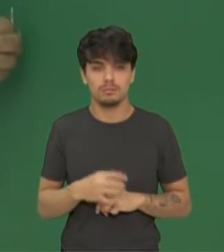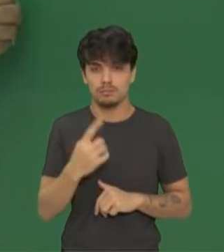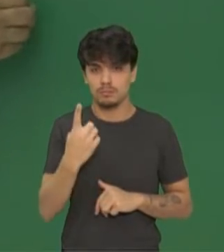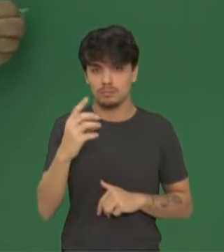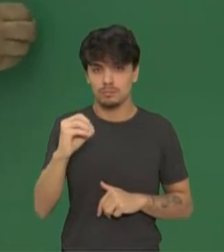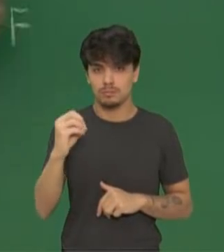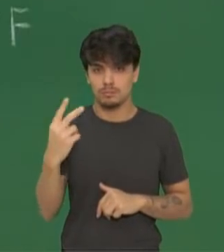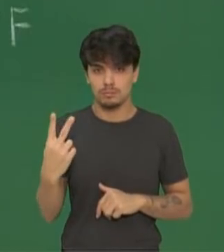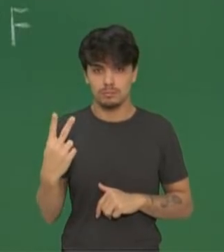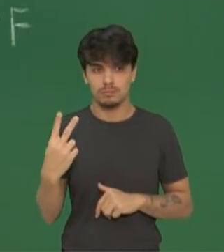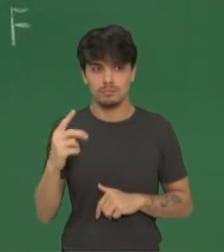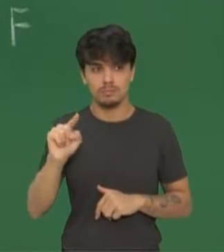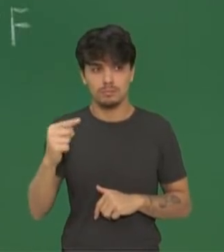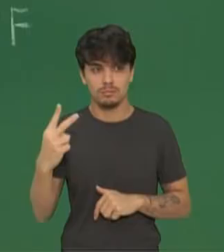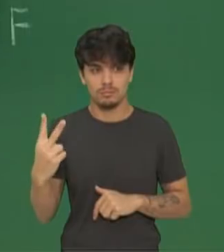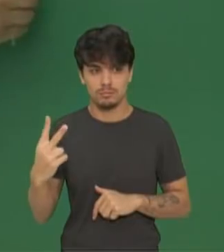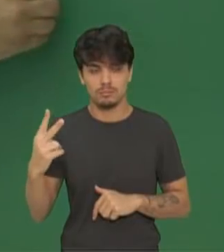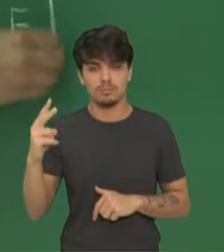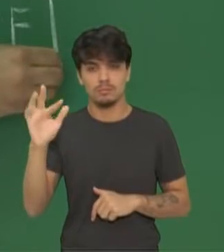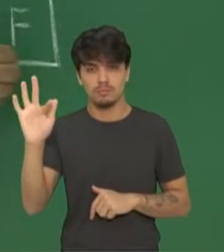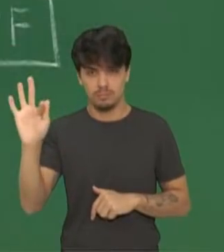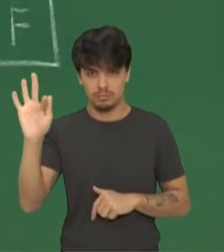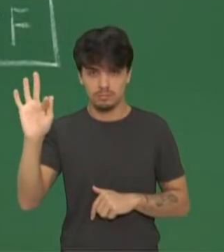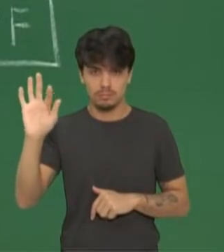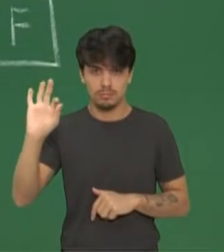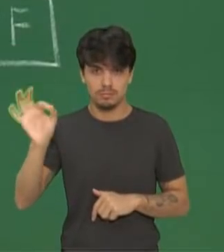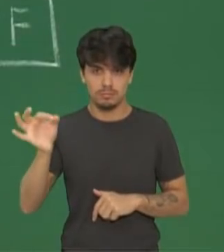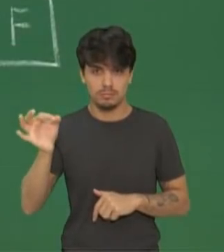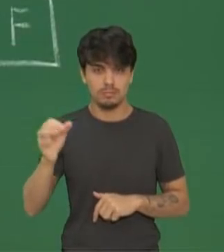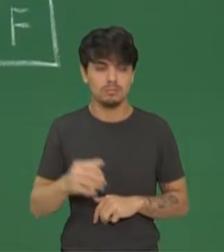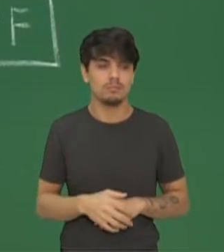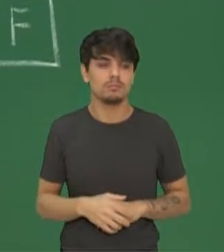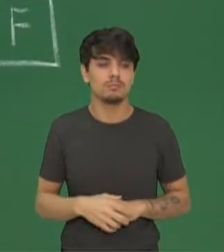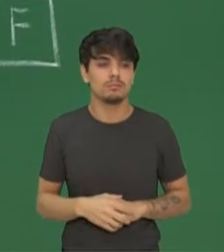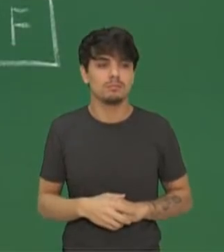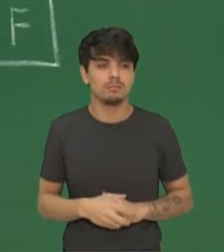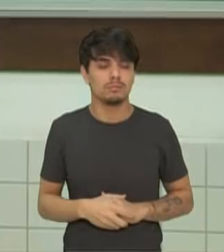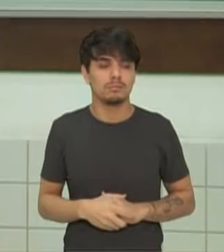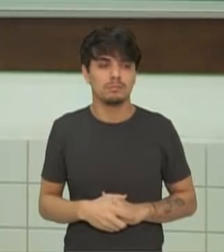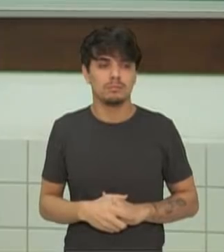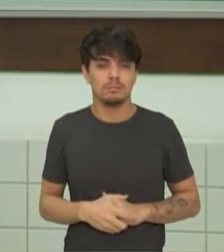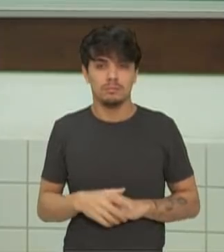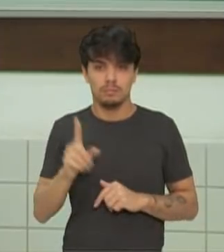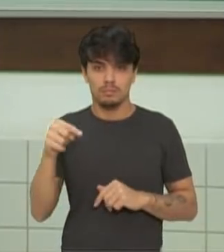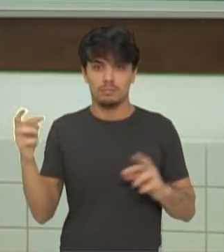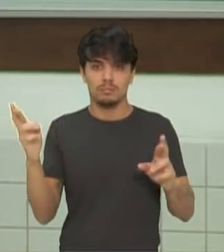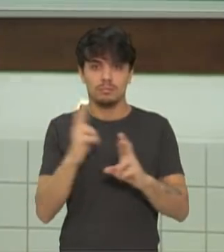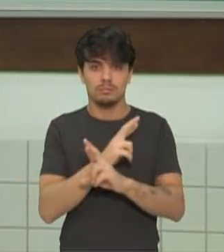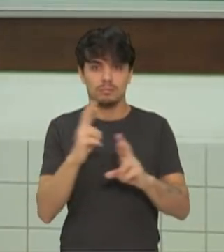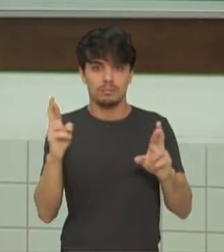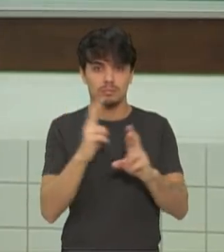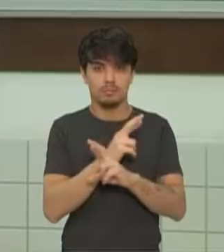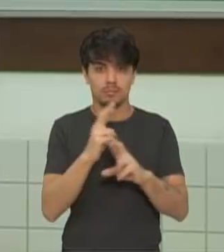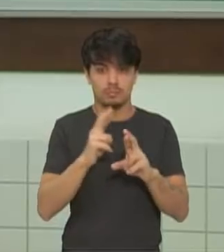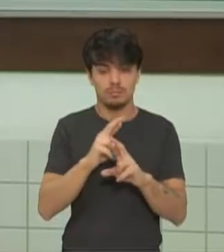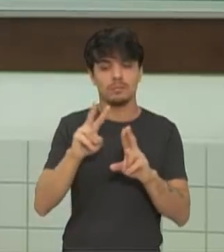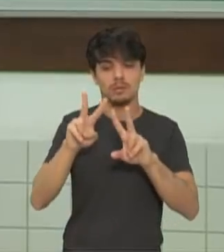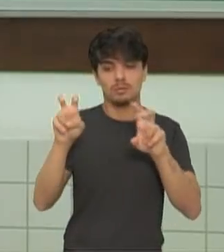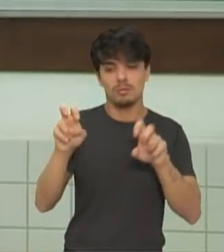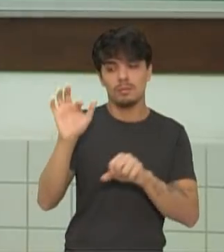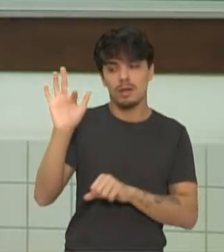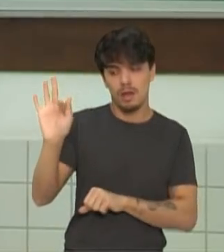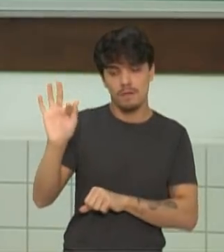102,2 graus Fahrenheit. Essa é a nossa resposta, é a nossa relação entre Fahrenheit